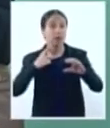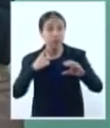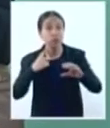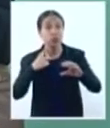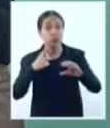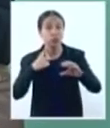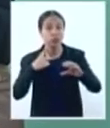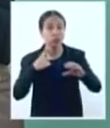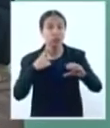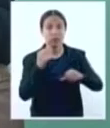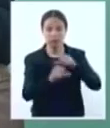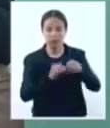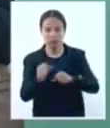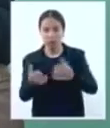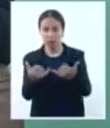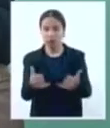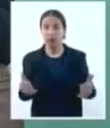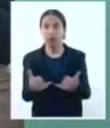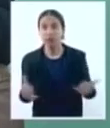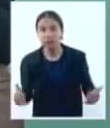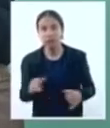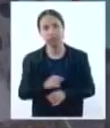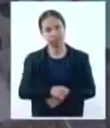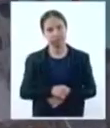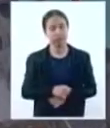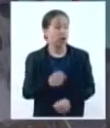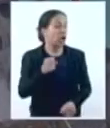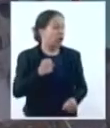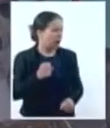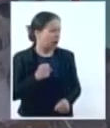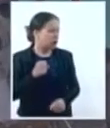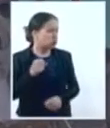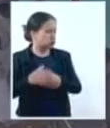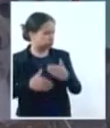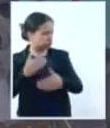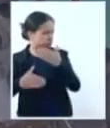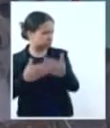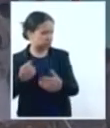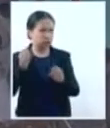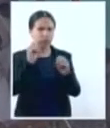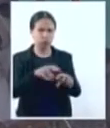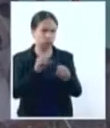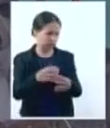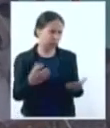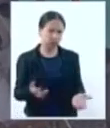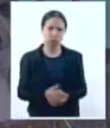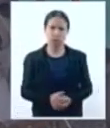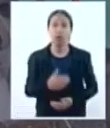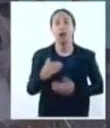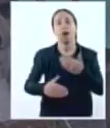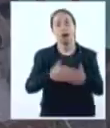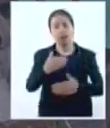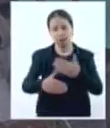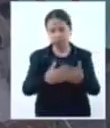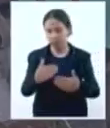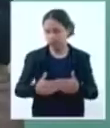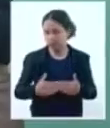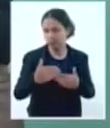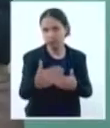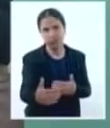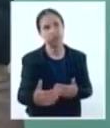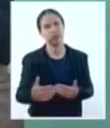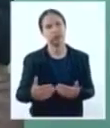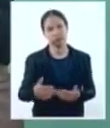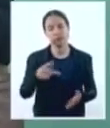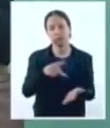Só que a gente está falando aí de muita educação, construção de educação. Isso, né, a gente está falando de um avanço civilizatório, né, óbvio que a gente almeja, a gente sonha, né, com